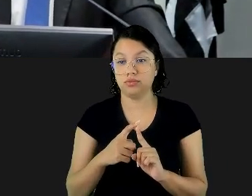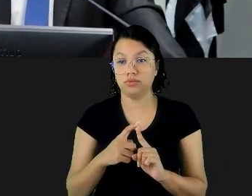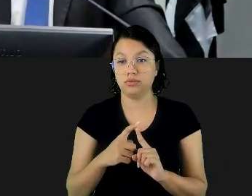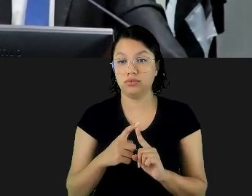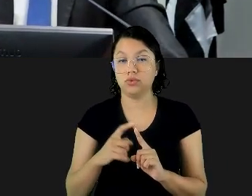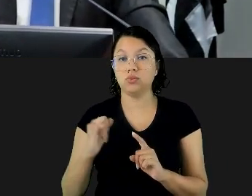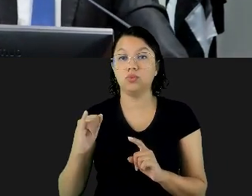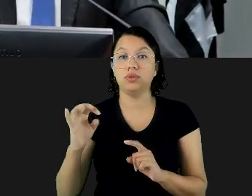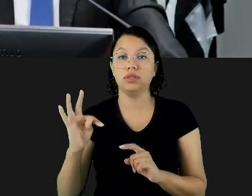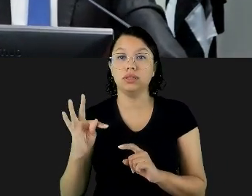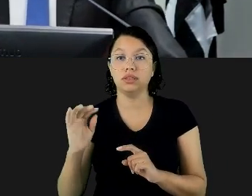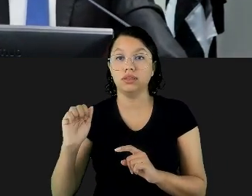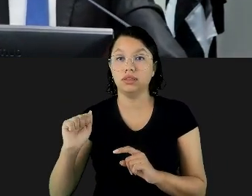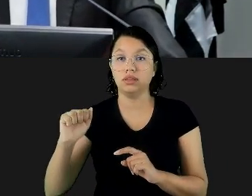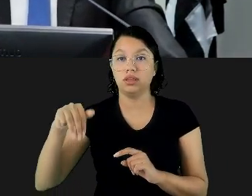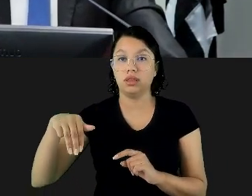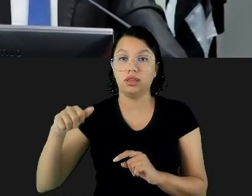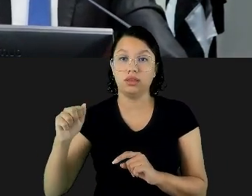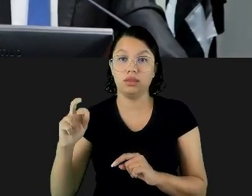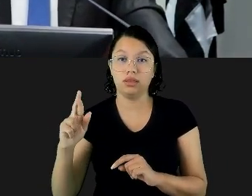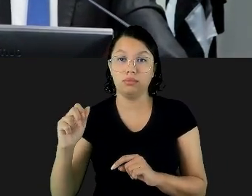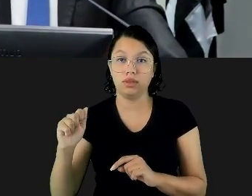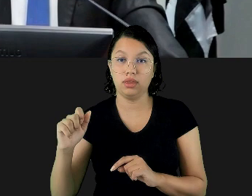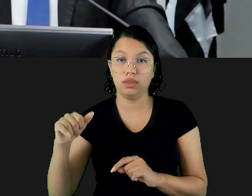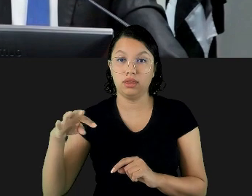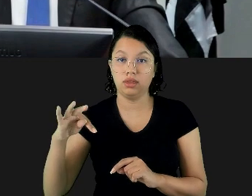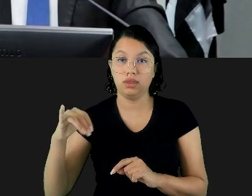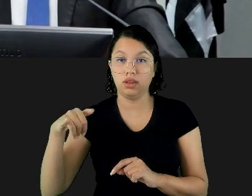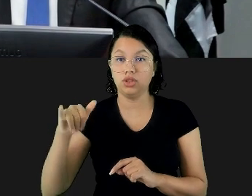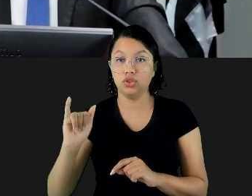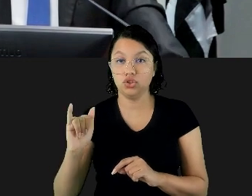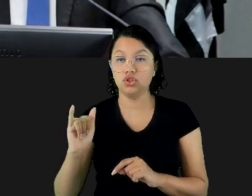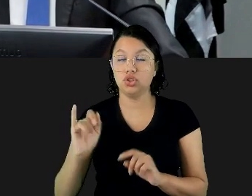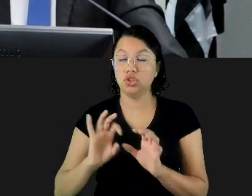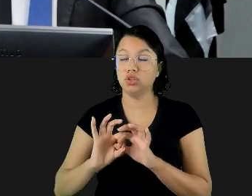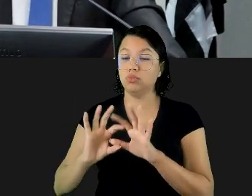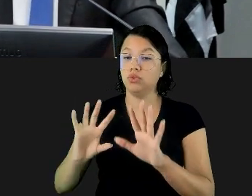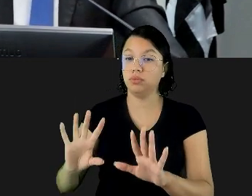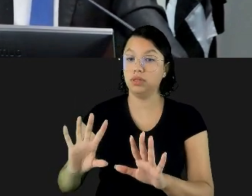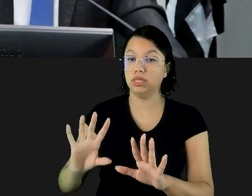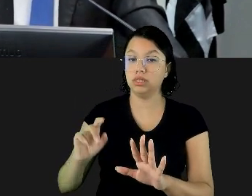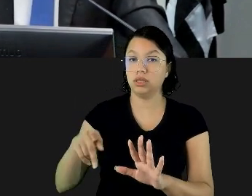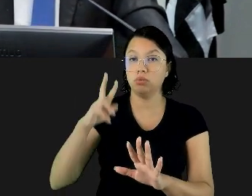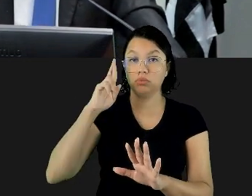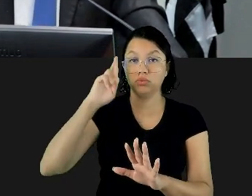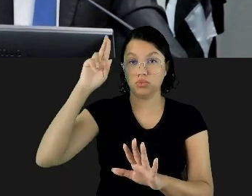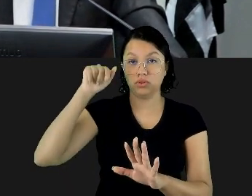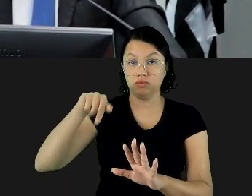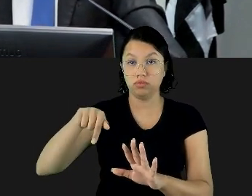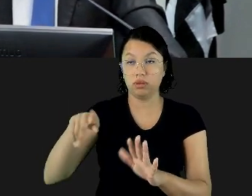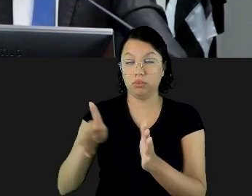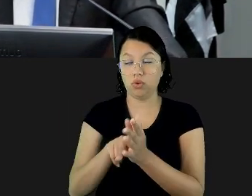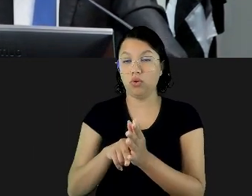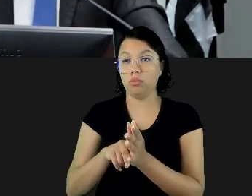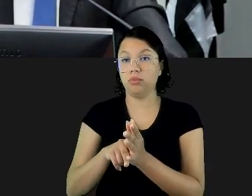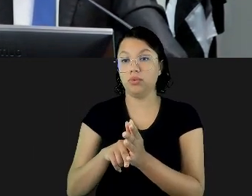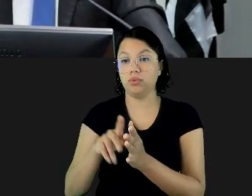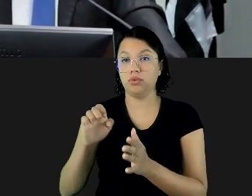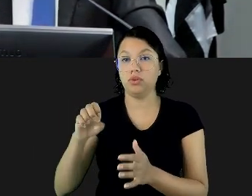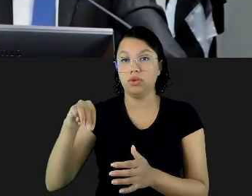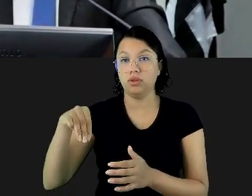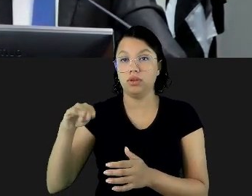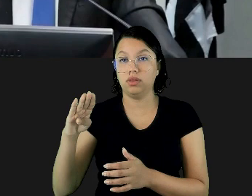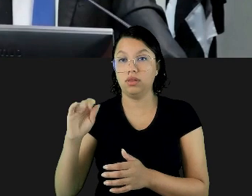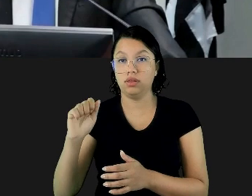um diplomata para te assessorar. E ele estava me assessorando, eu perguntei, embaixadora Downie, o que